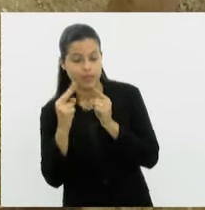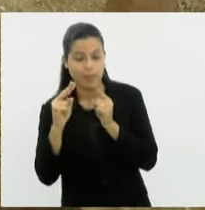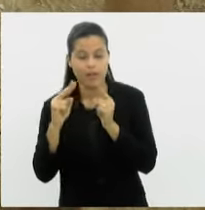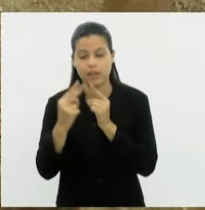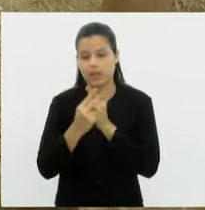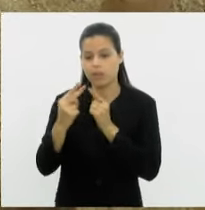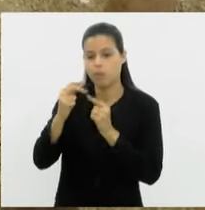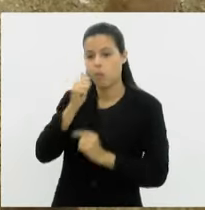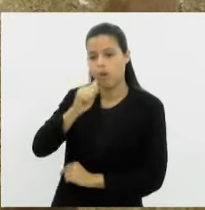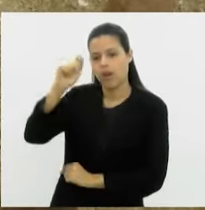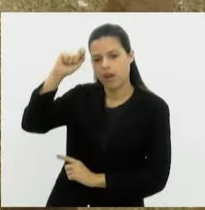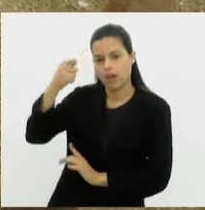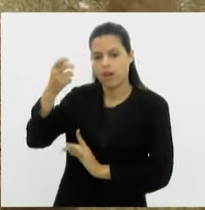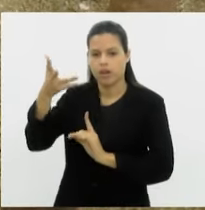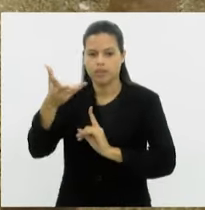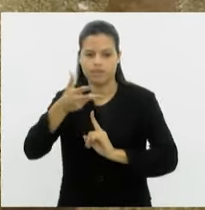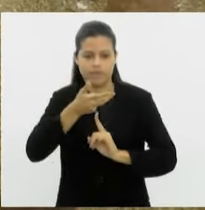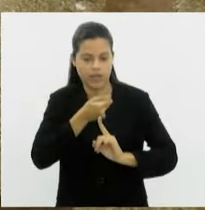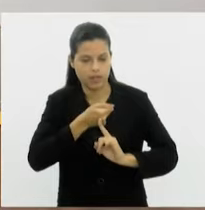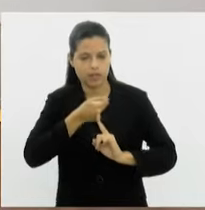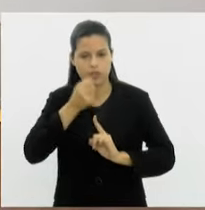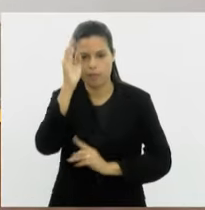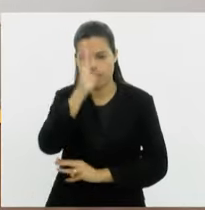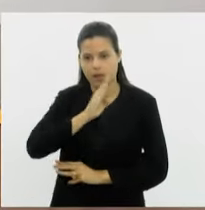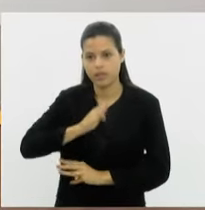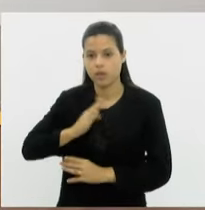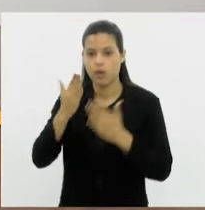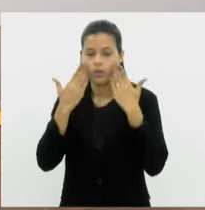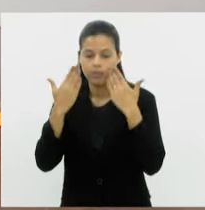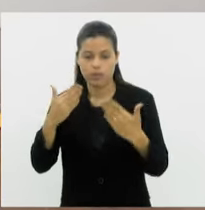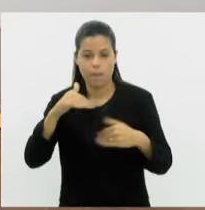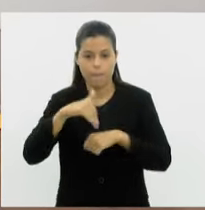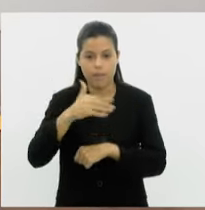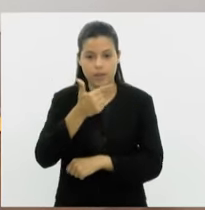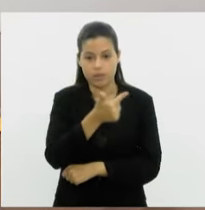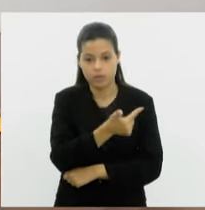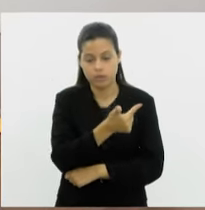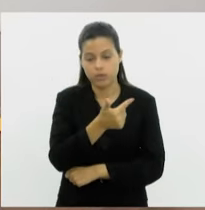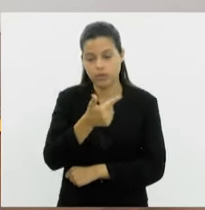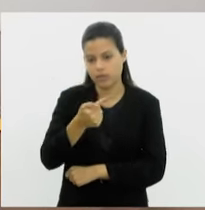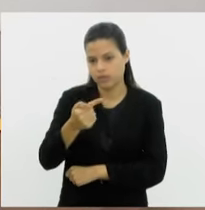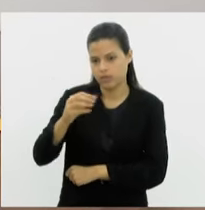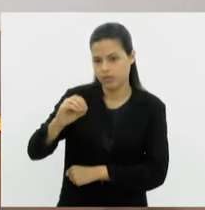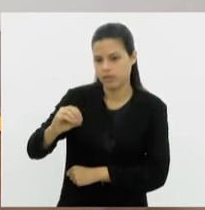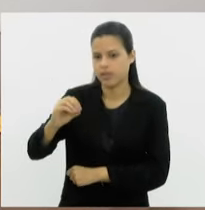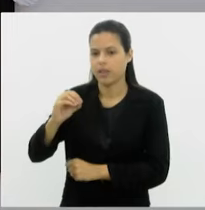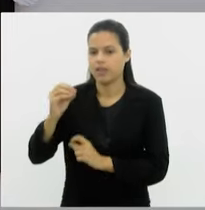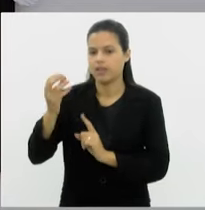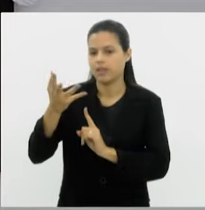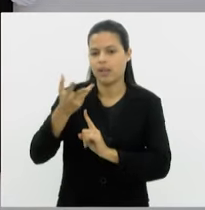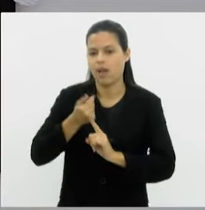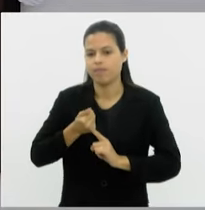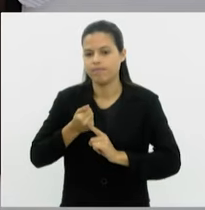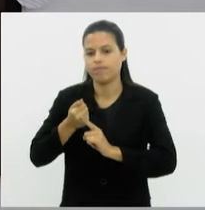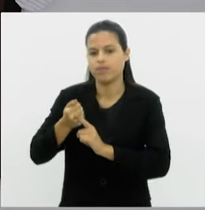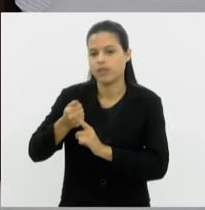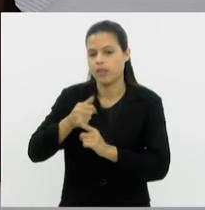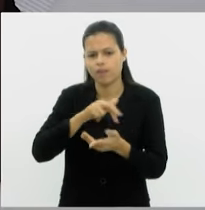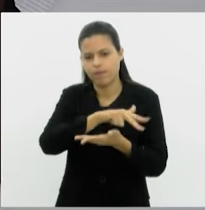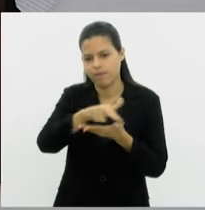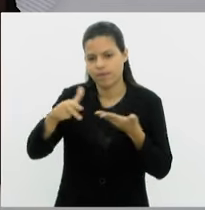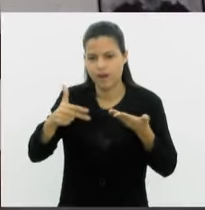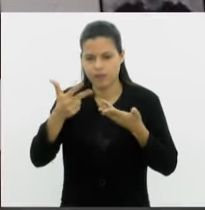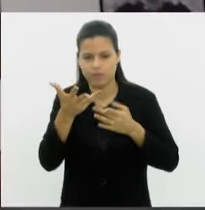cena artística brasileira. As exposições contam com mais de 270 obras de 225 artistas de todo o país